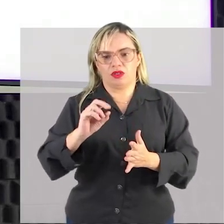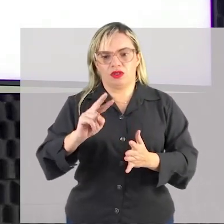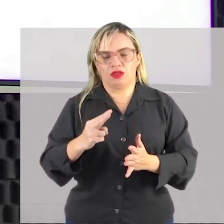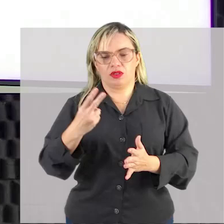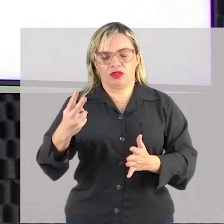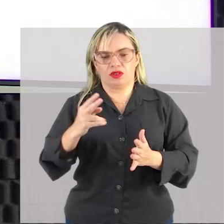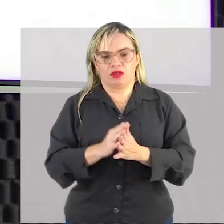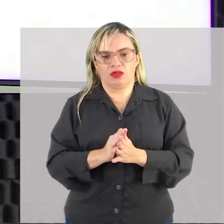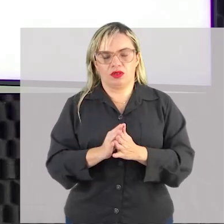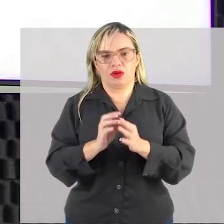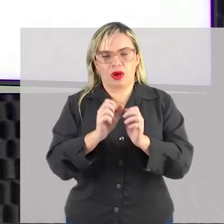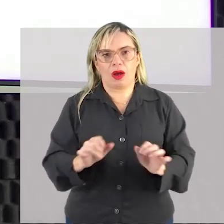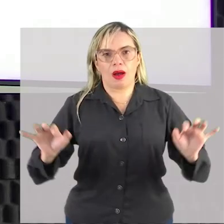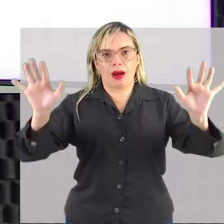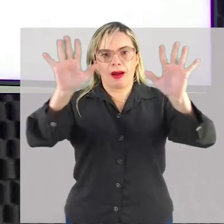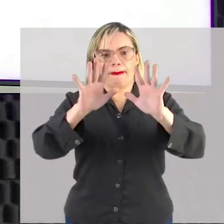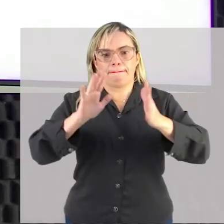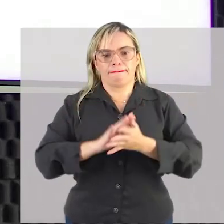ambiente.